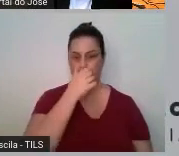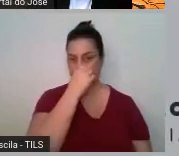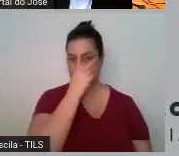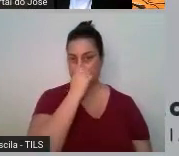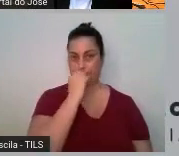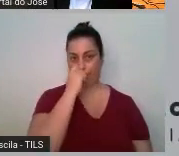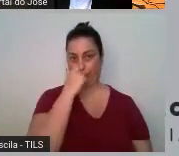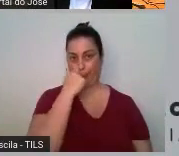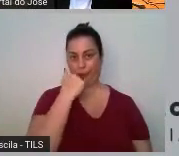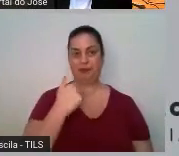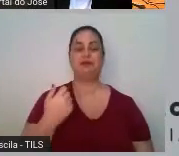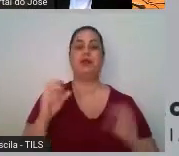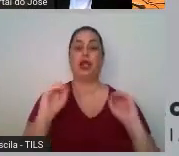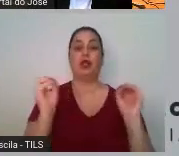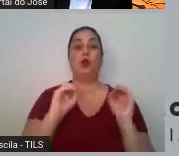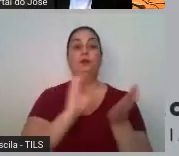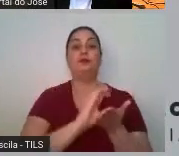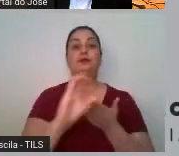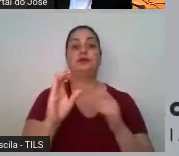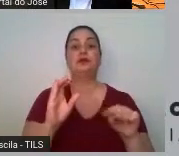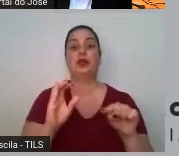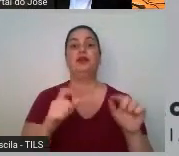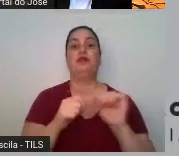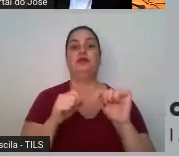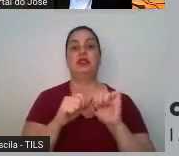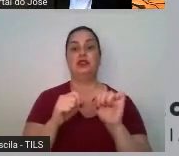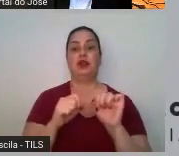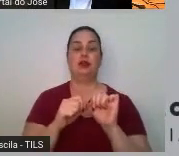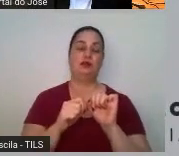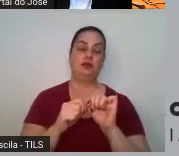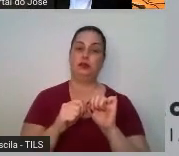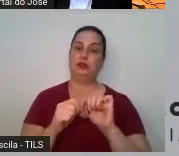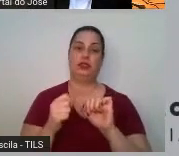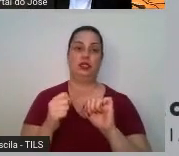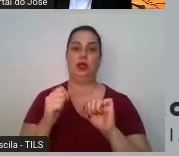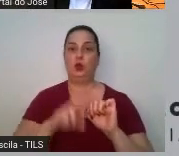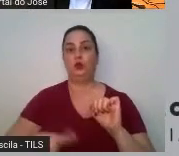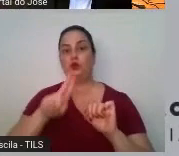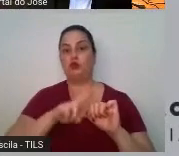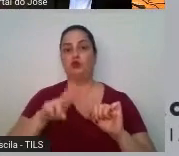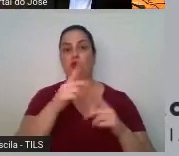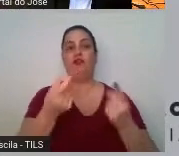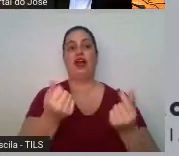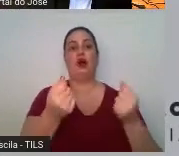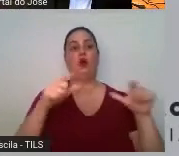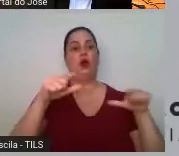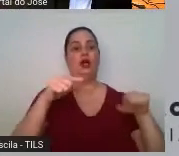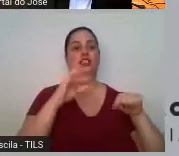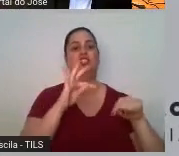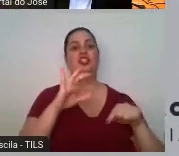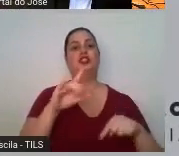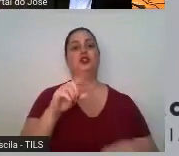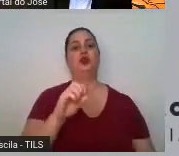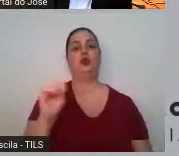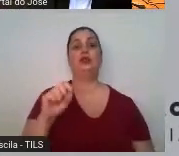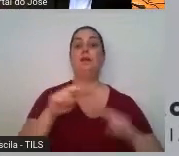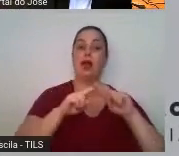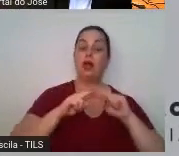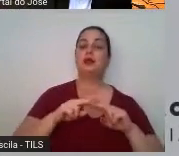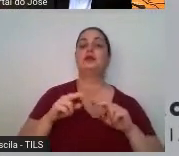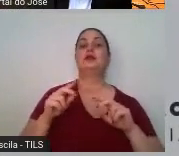feito com recursos da emissão de títulos públicos. Mas houve investimento via BNDES.